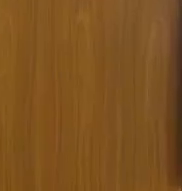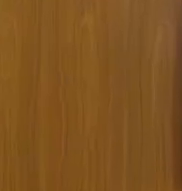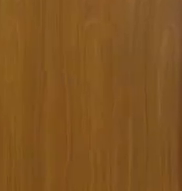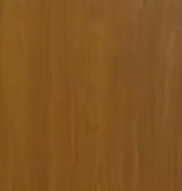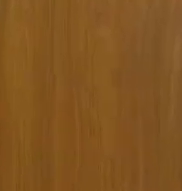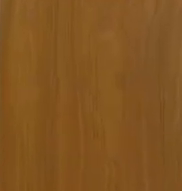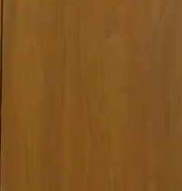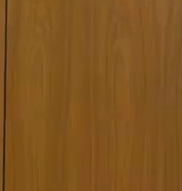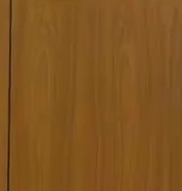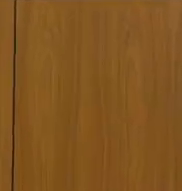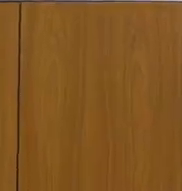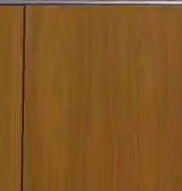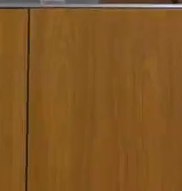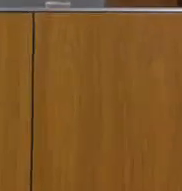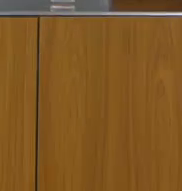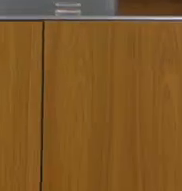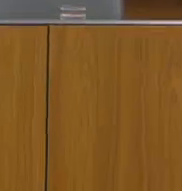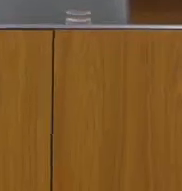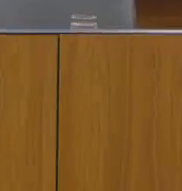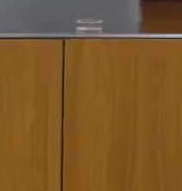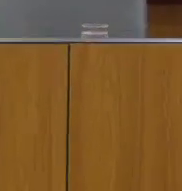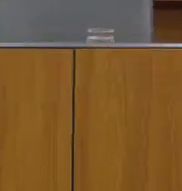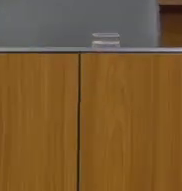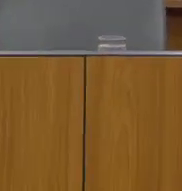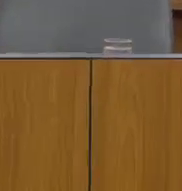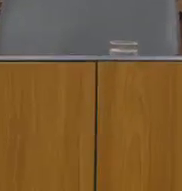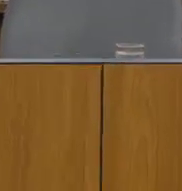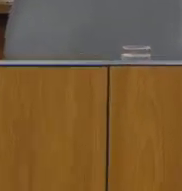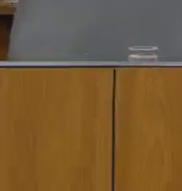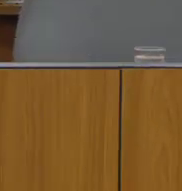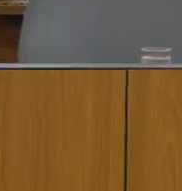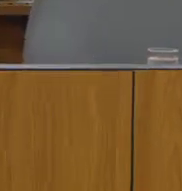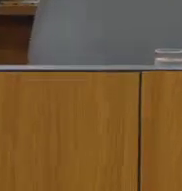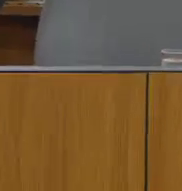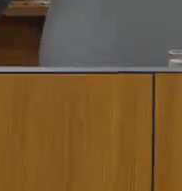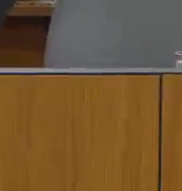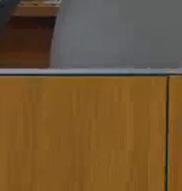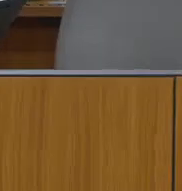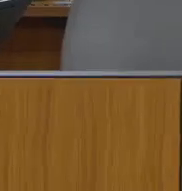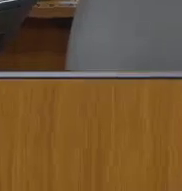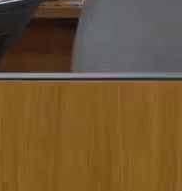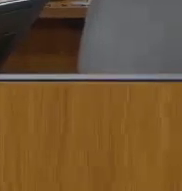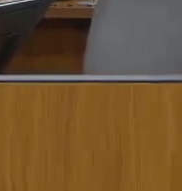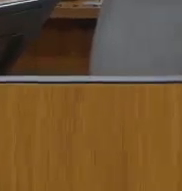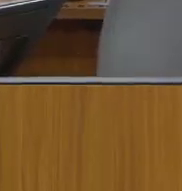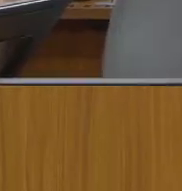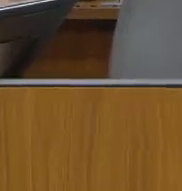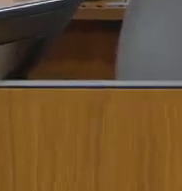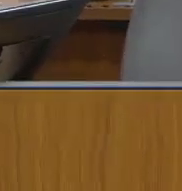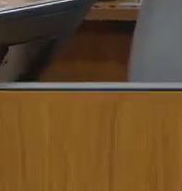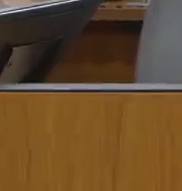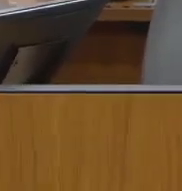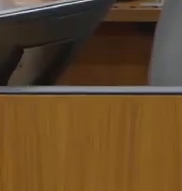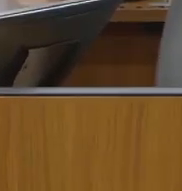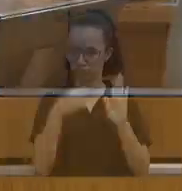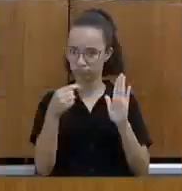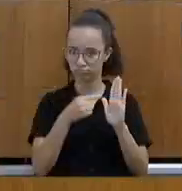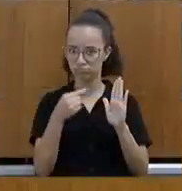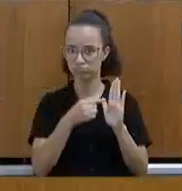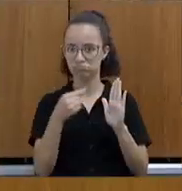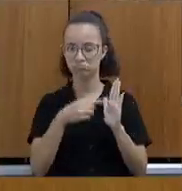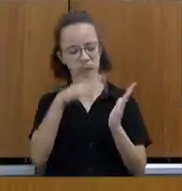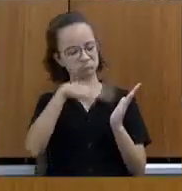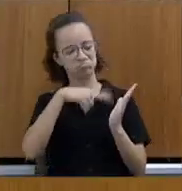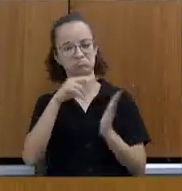A presidência, nos termos do parágrafo 1º do artigo 132 do Regimento Interno, dispensa